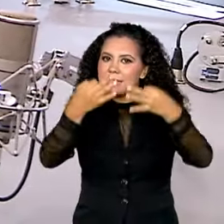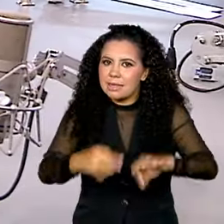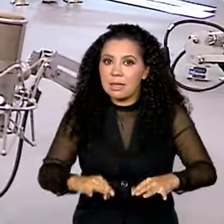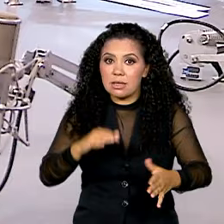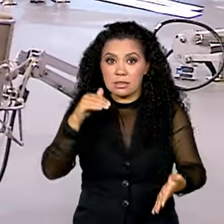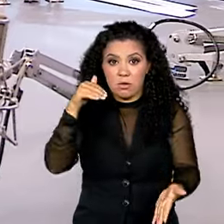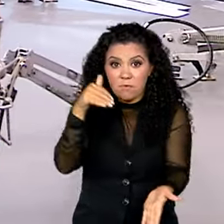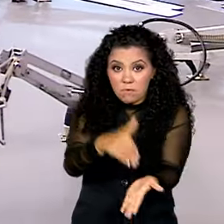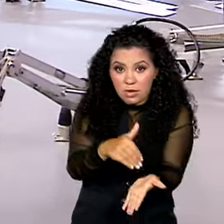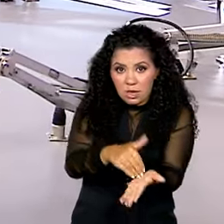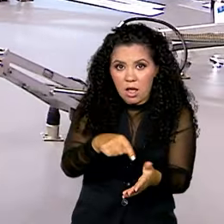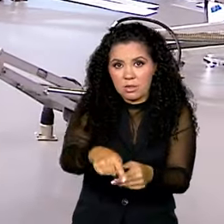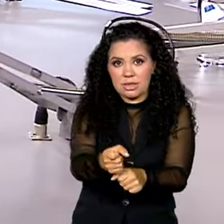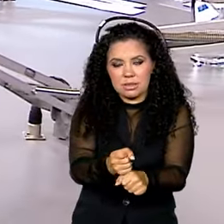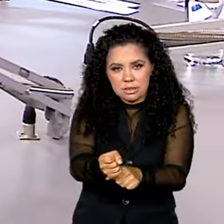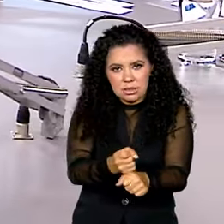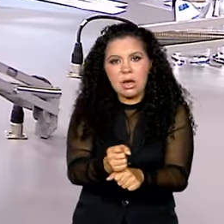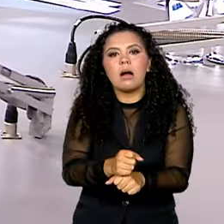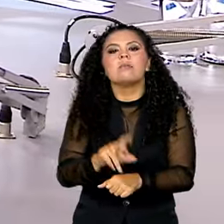todos os